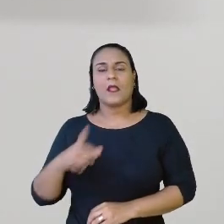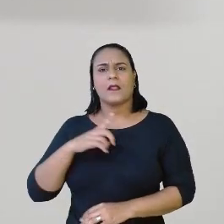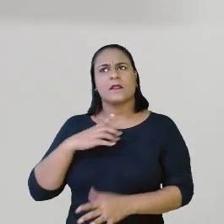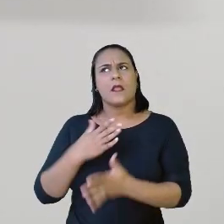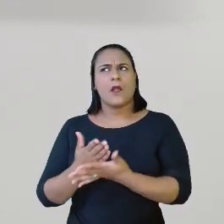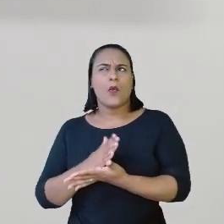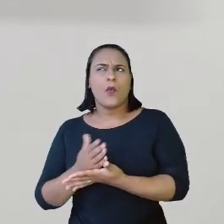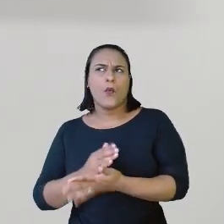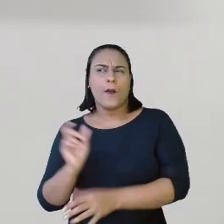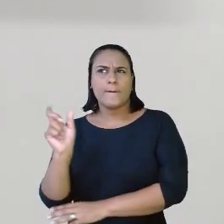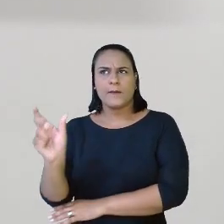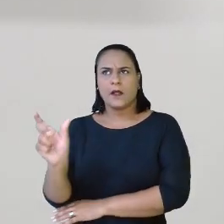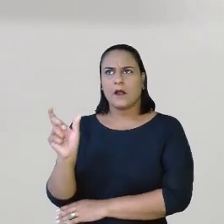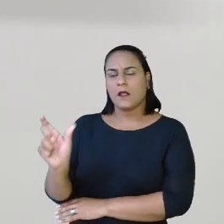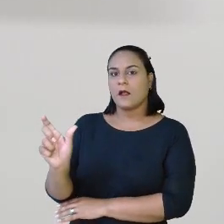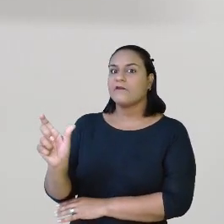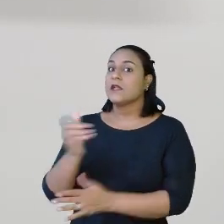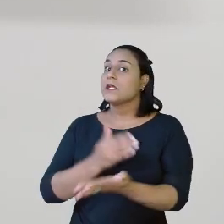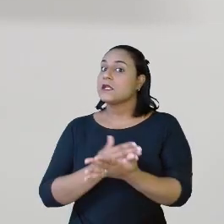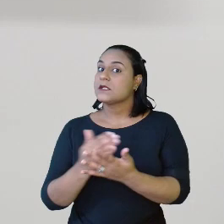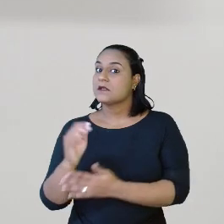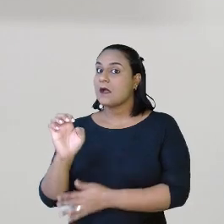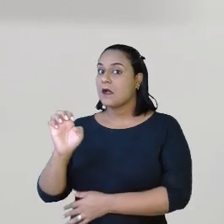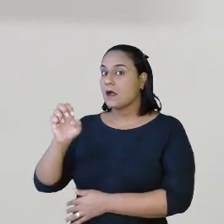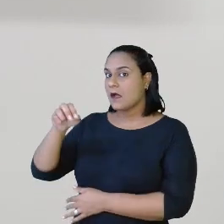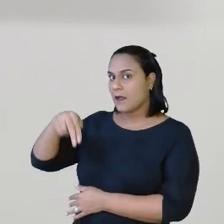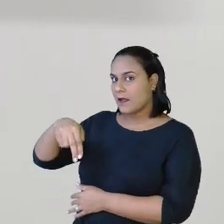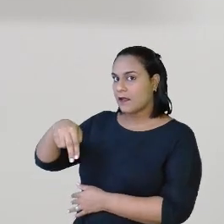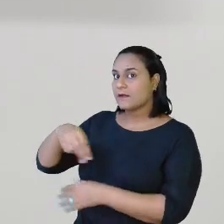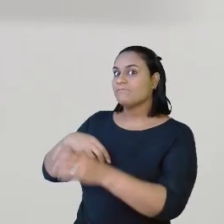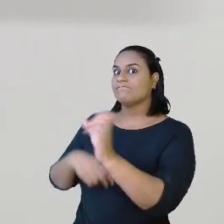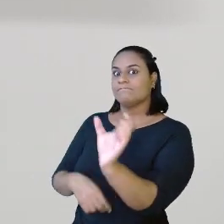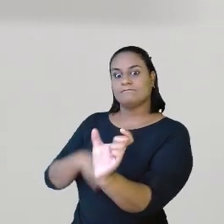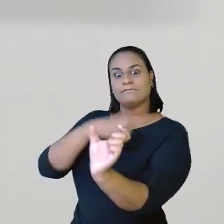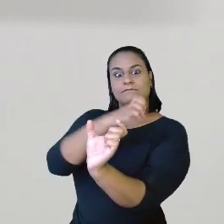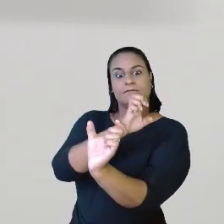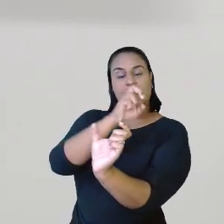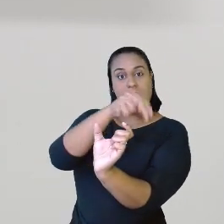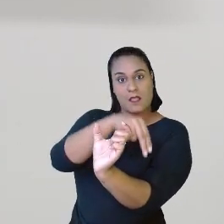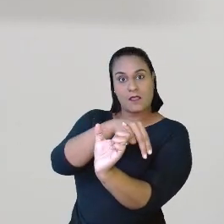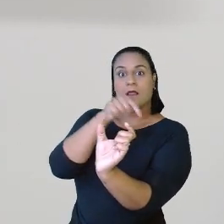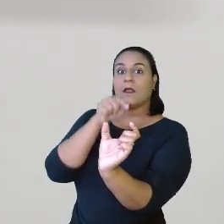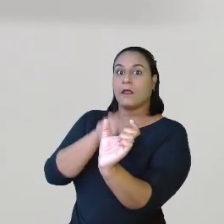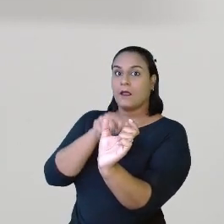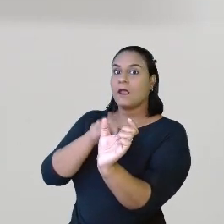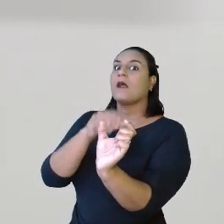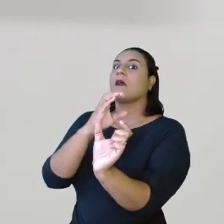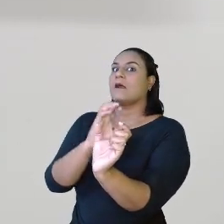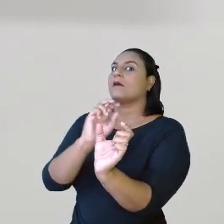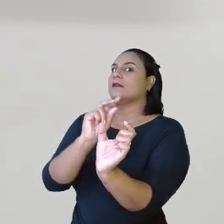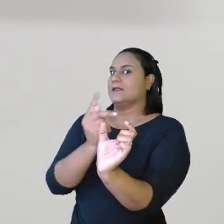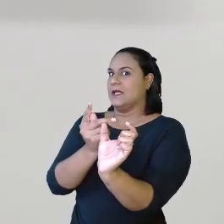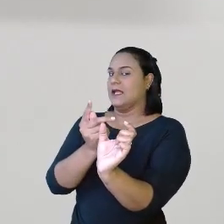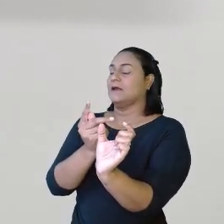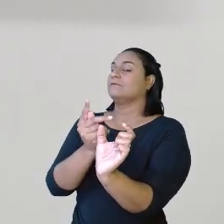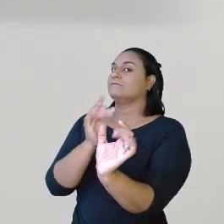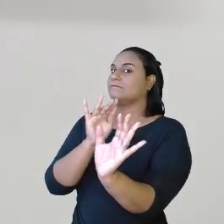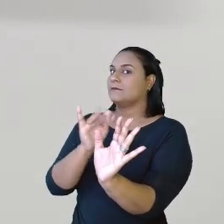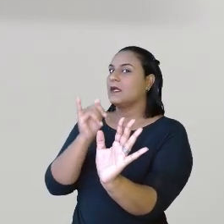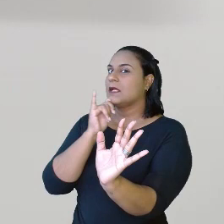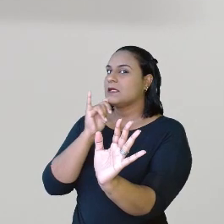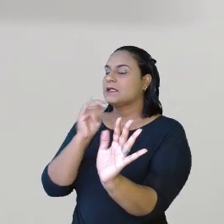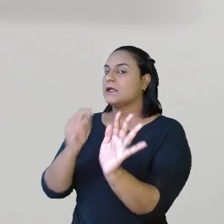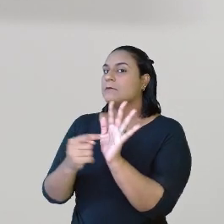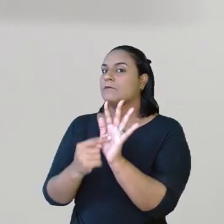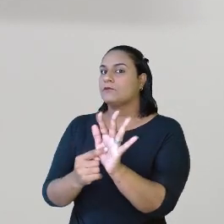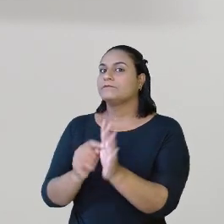algumas palavras que, apesar de iniciar com em, com a sílaba em, eu vou grafá-las com CH. Um exemplo dela é